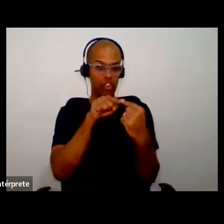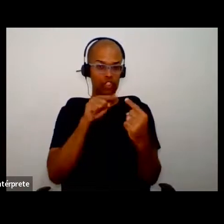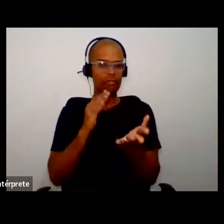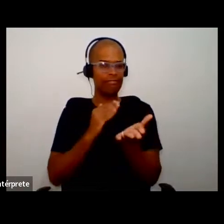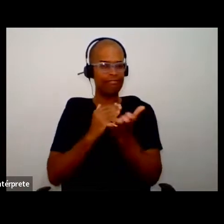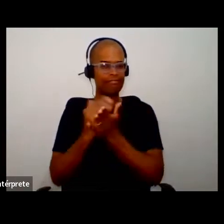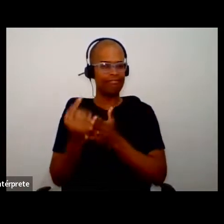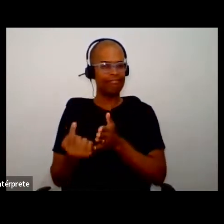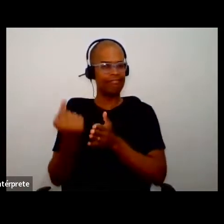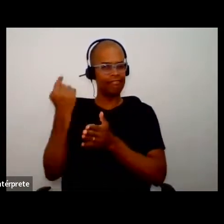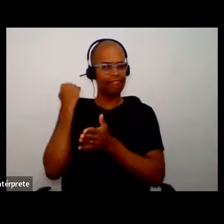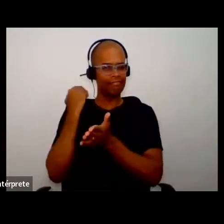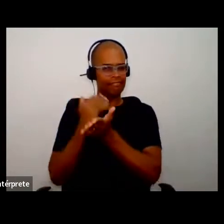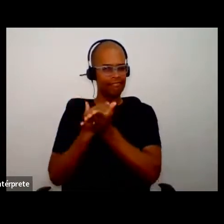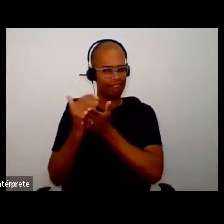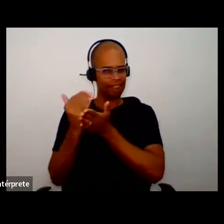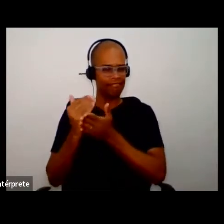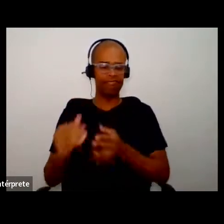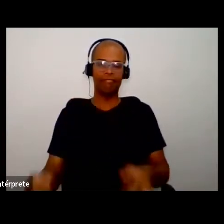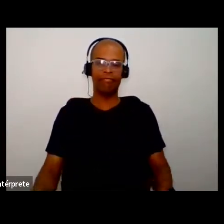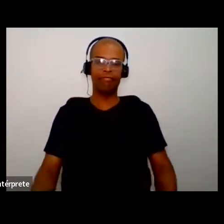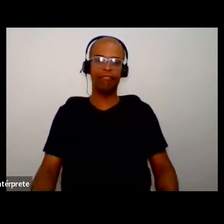início do SIAC.